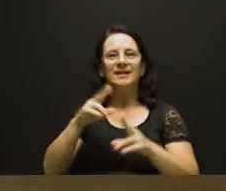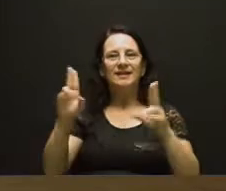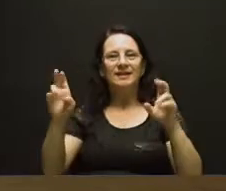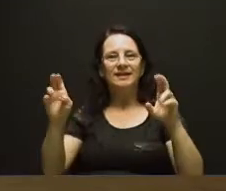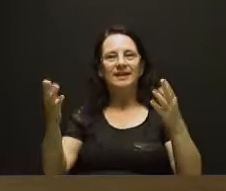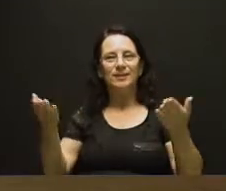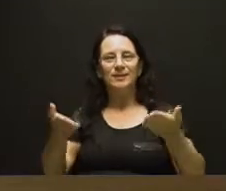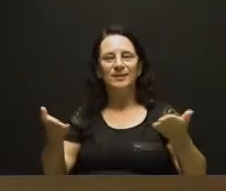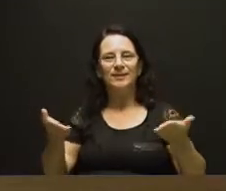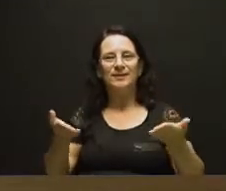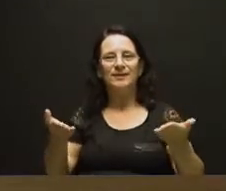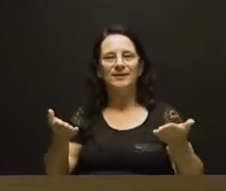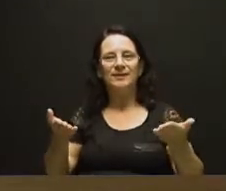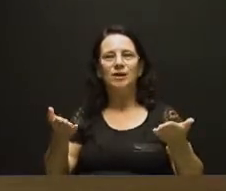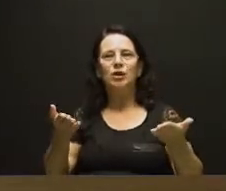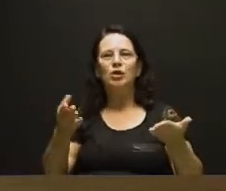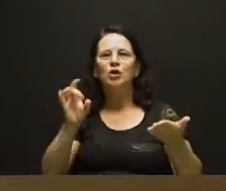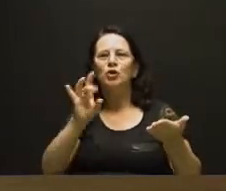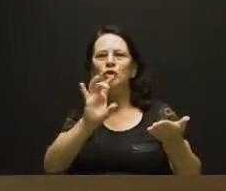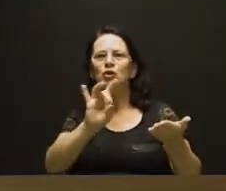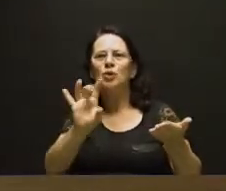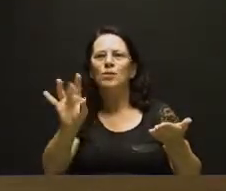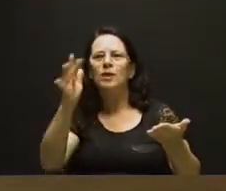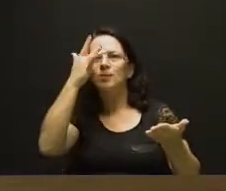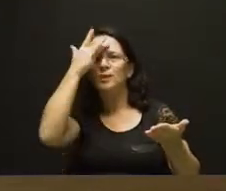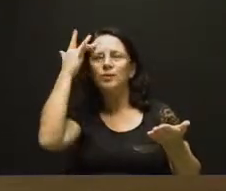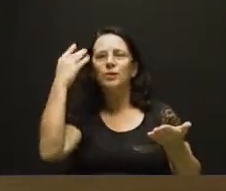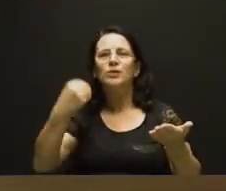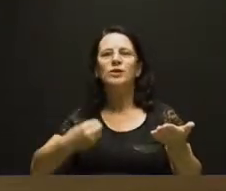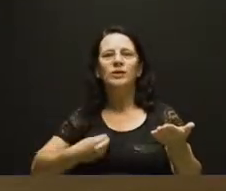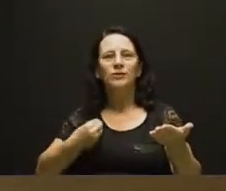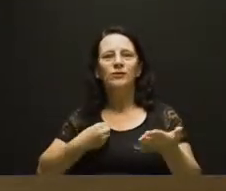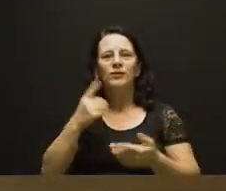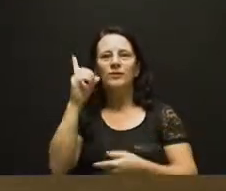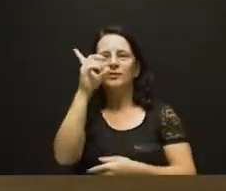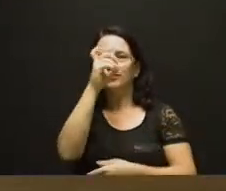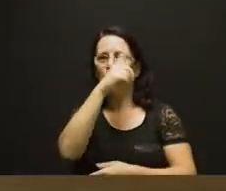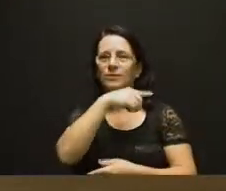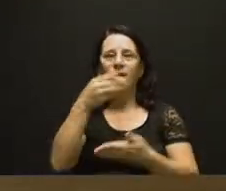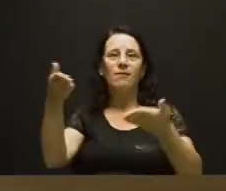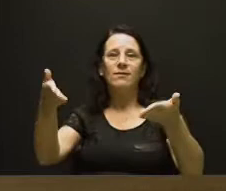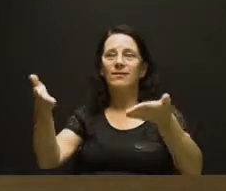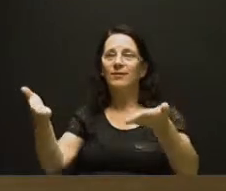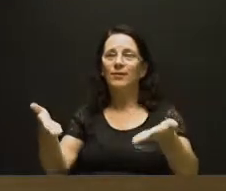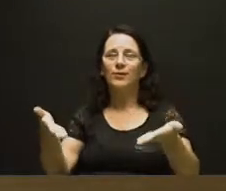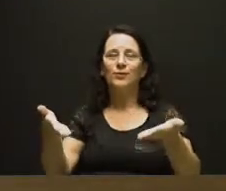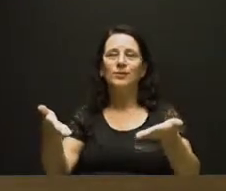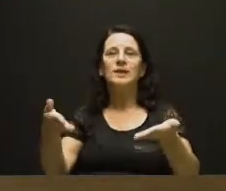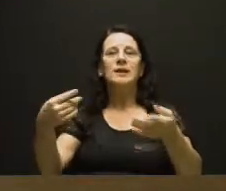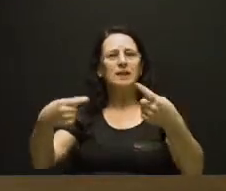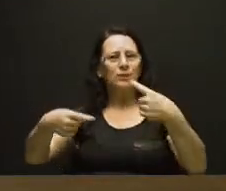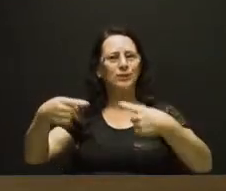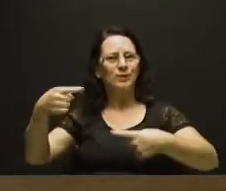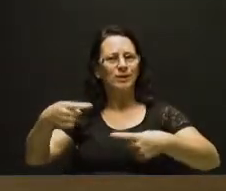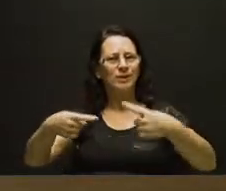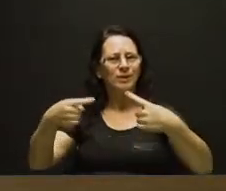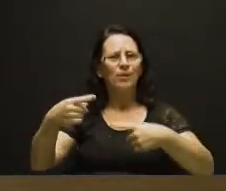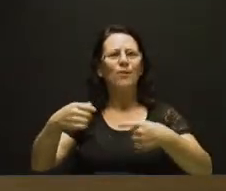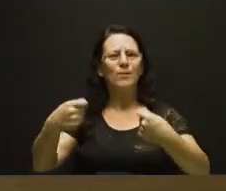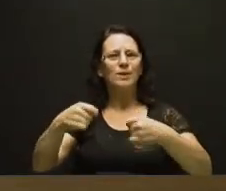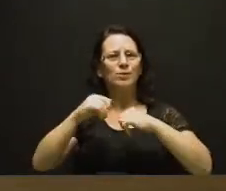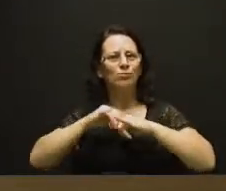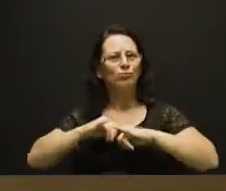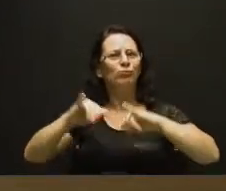hoje somente pessoas que vivem essa dificuldade é essa discussão precisa ser muito